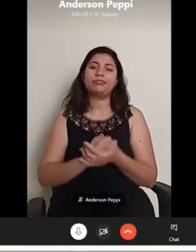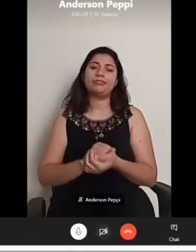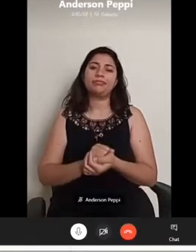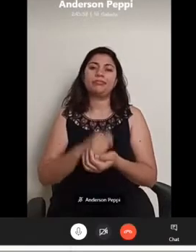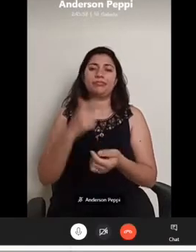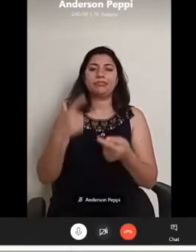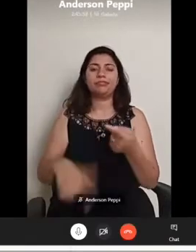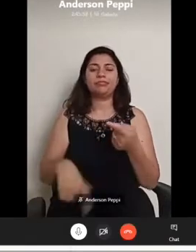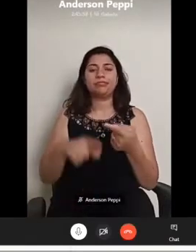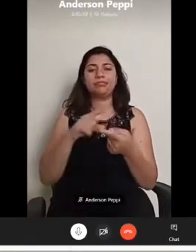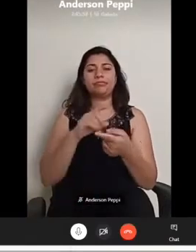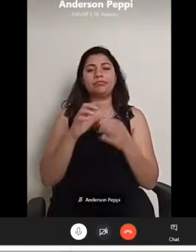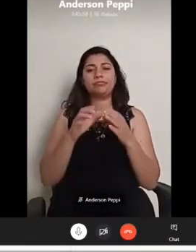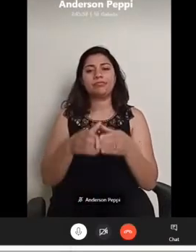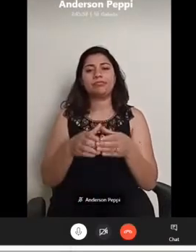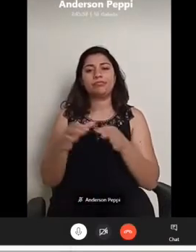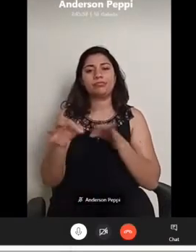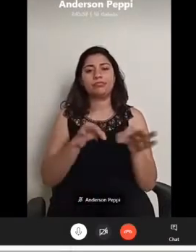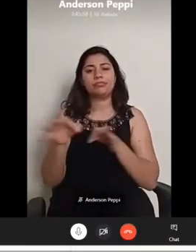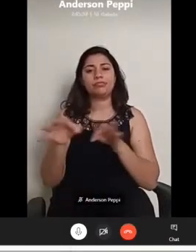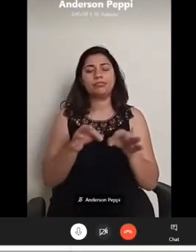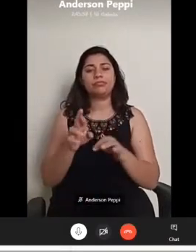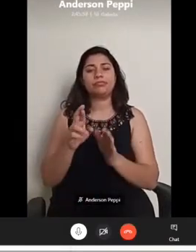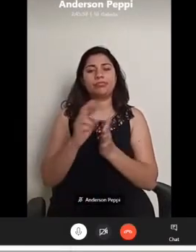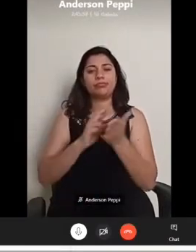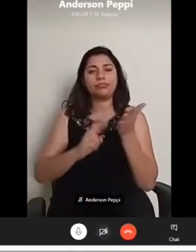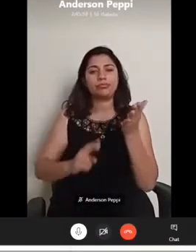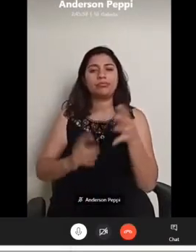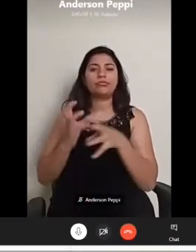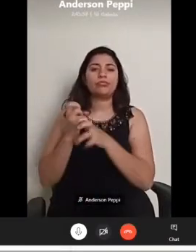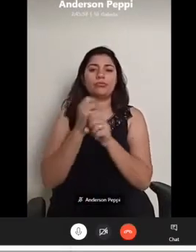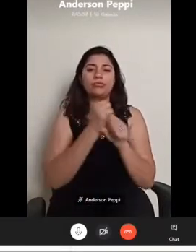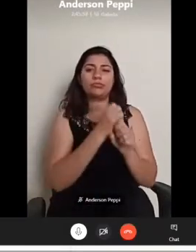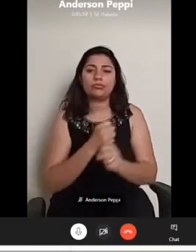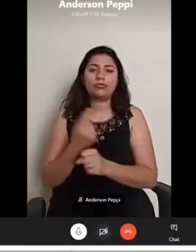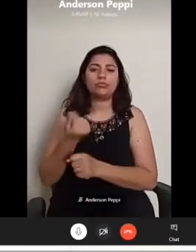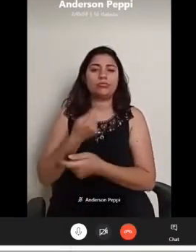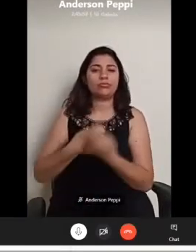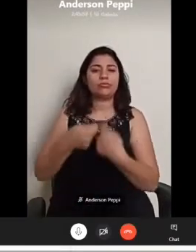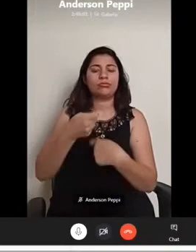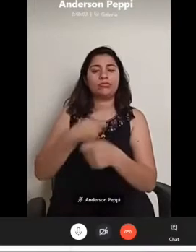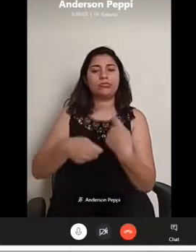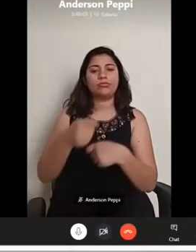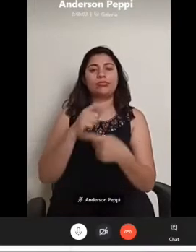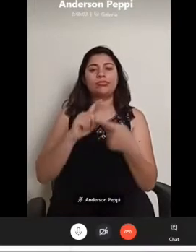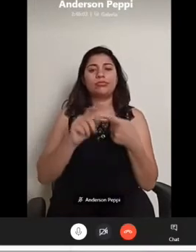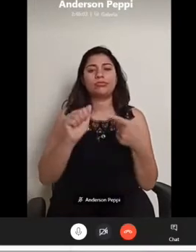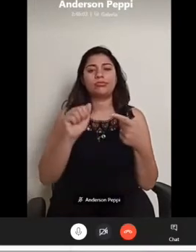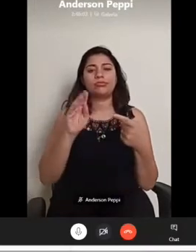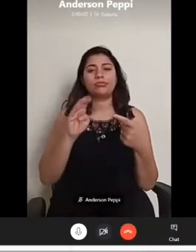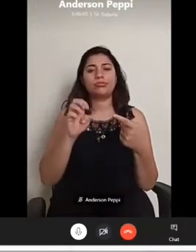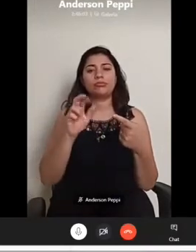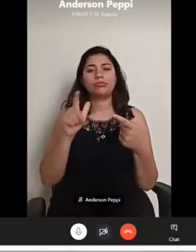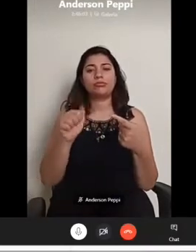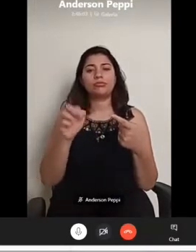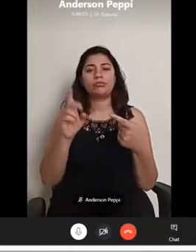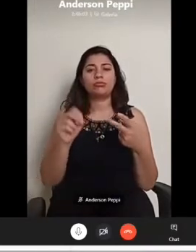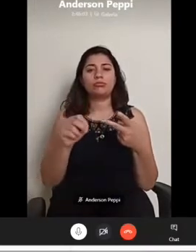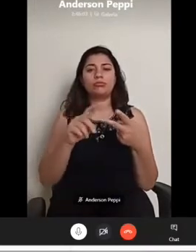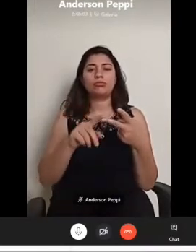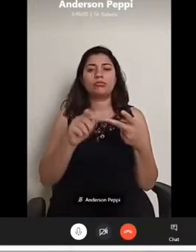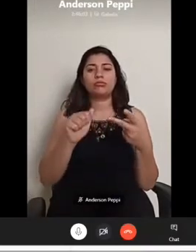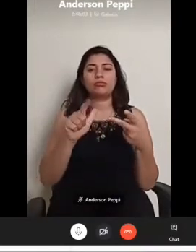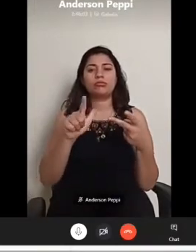Finanças e Contabilidade: Abelardo Vanderlino da Costa Neto, Alessandra Luquezzi de Oliveira e Roseli Antunes da